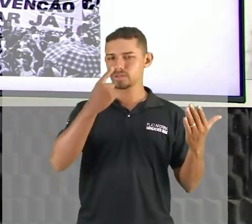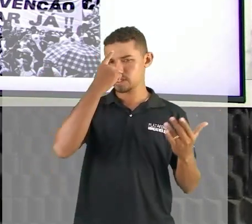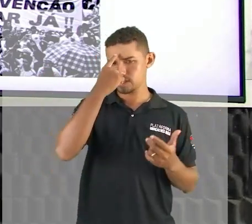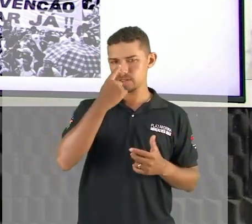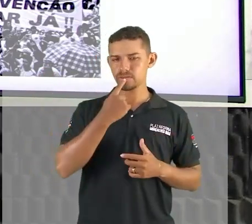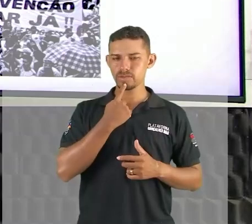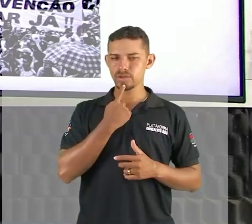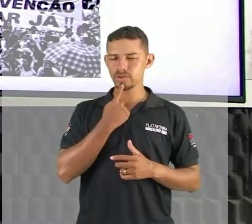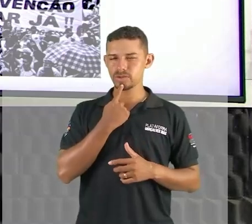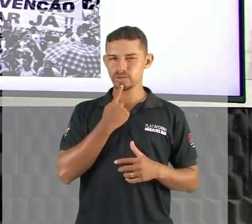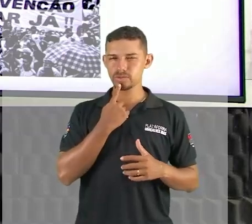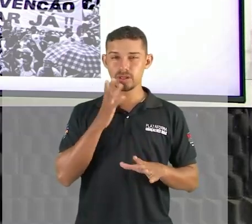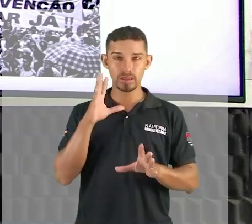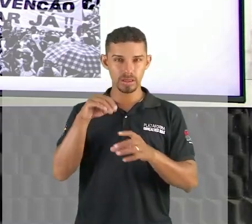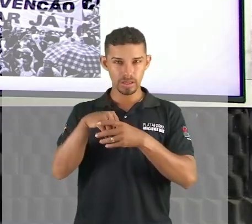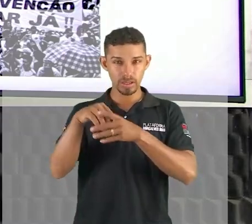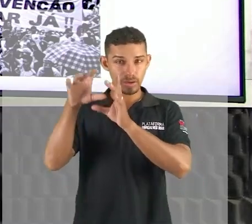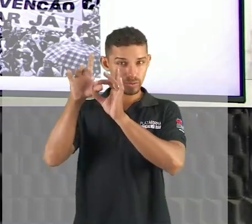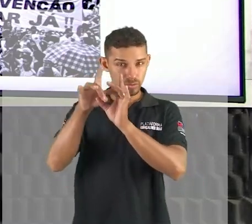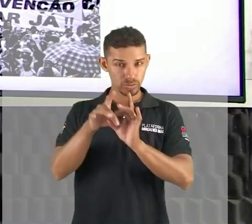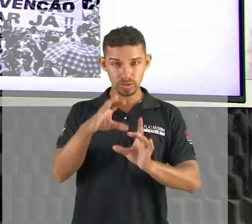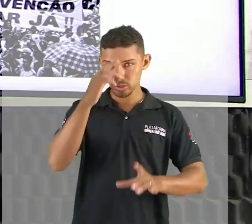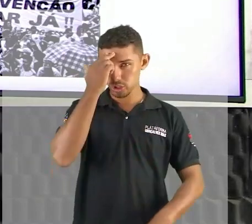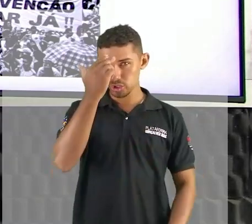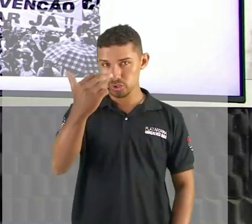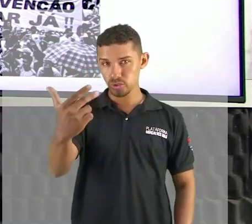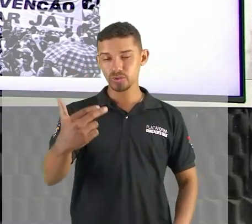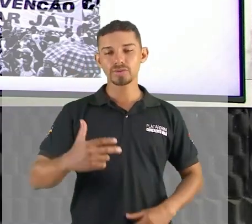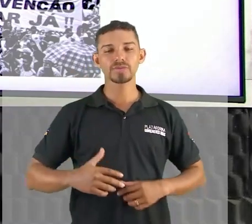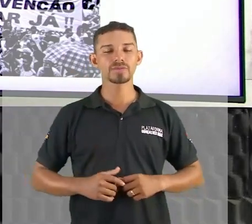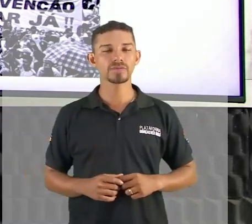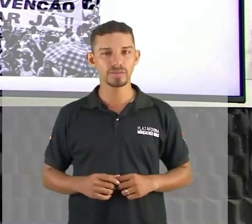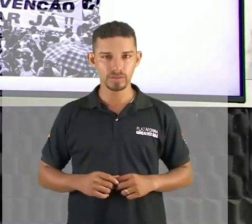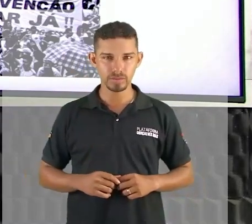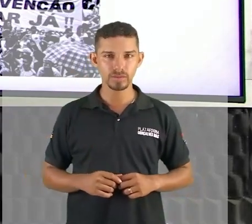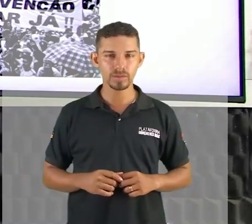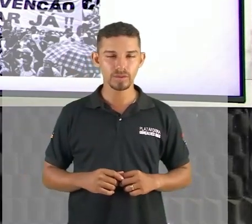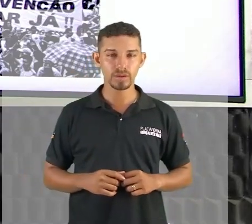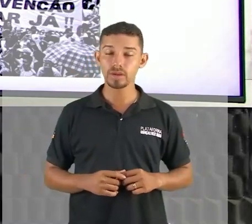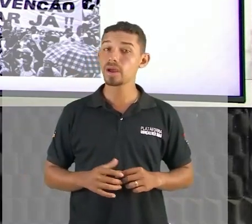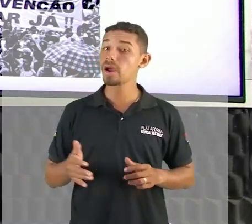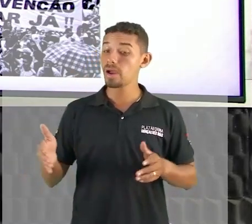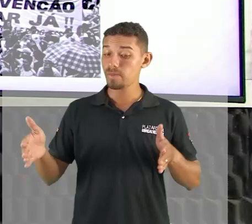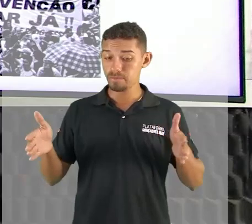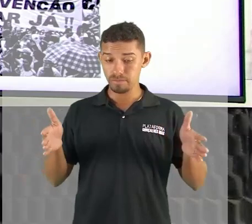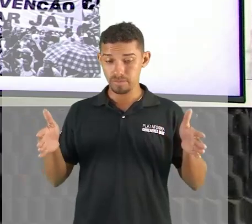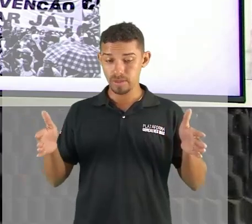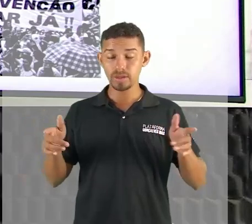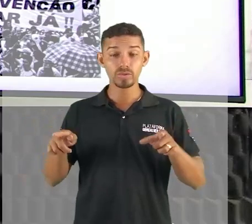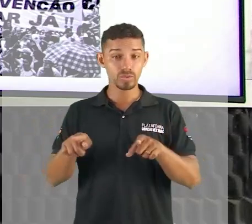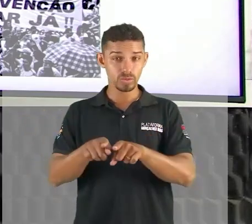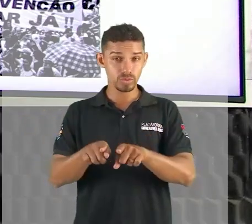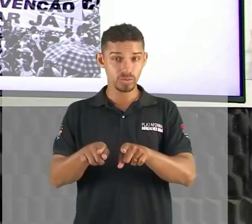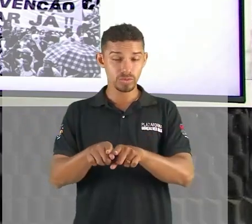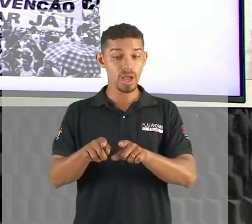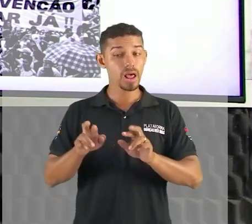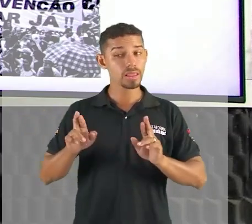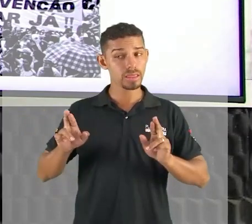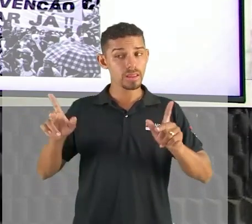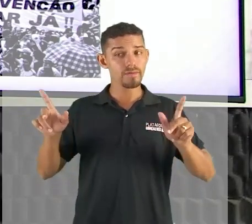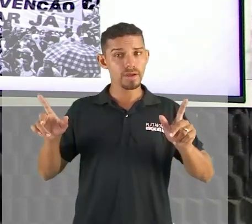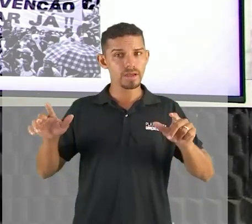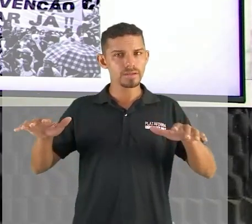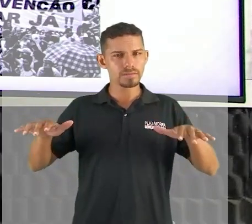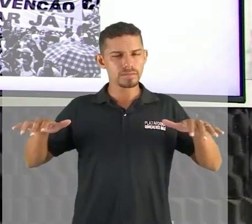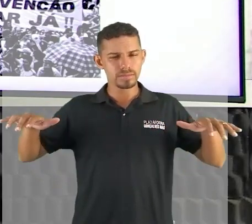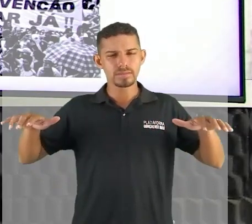imagens, colocá-las dentro de um contexto histórico, colocá-las dentro de um período também, né, que é diferenciado, mas que